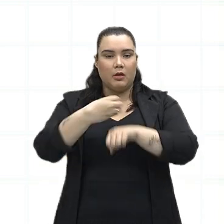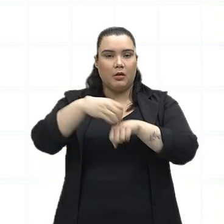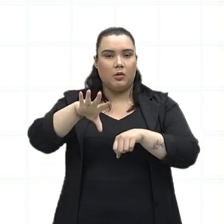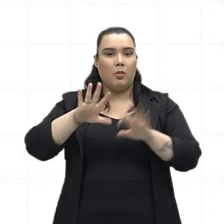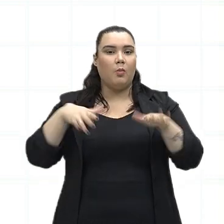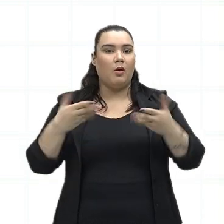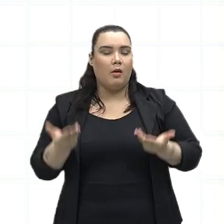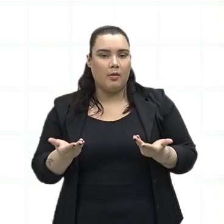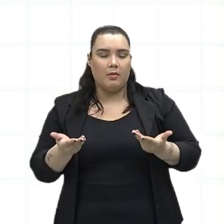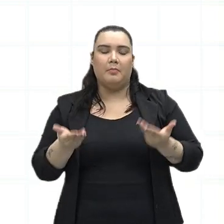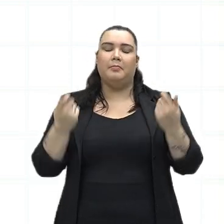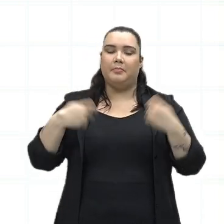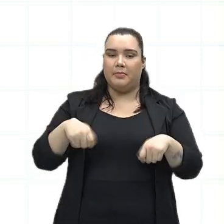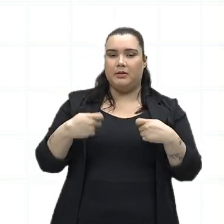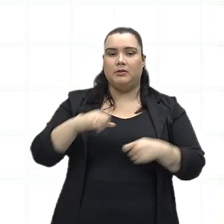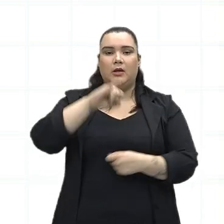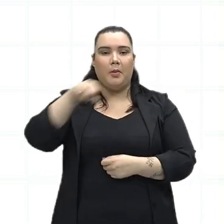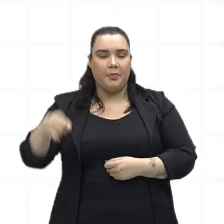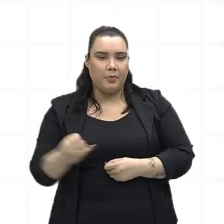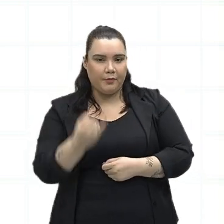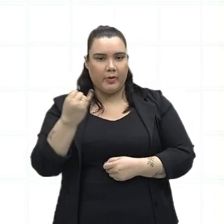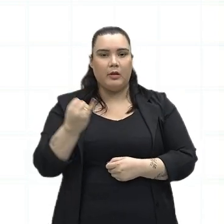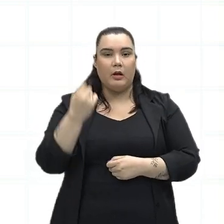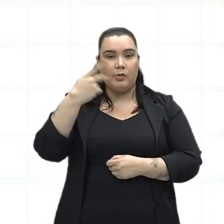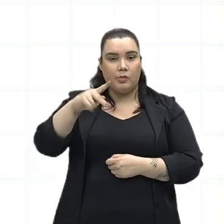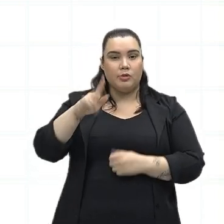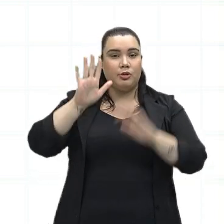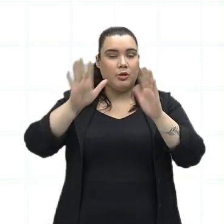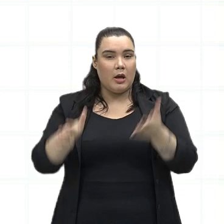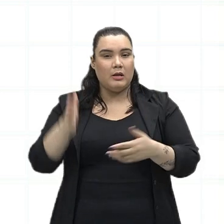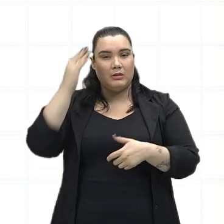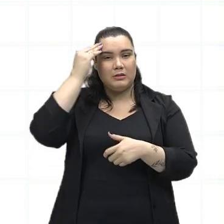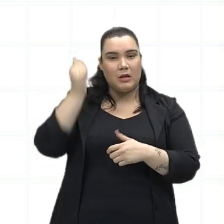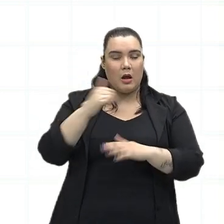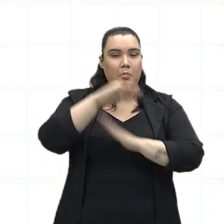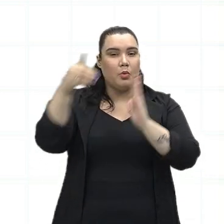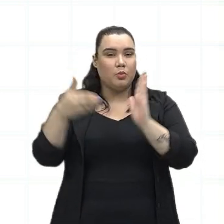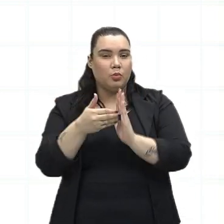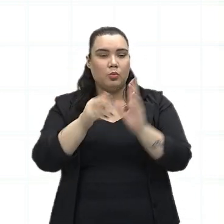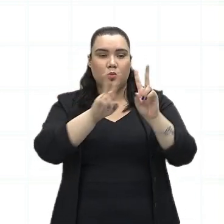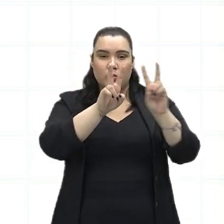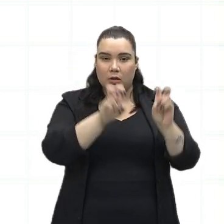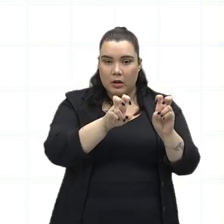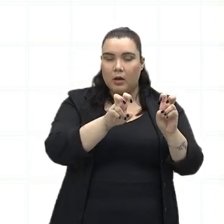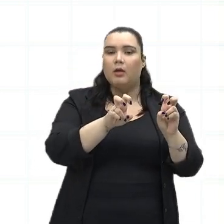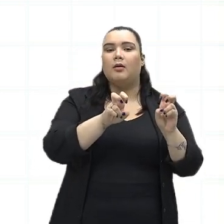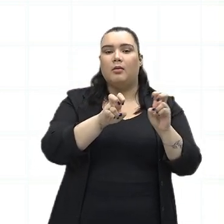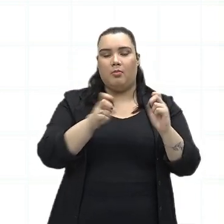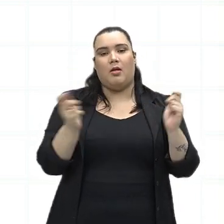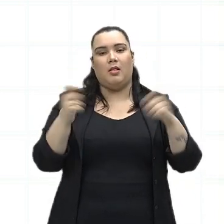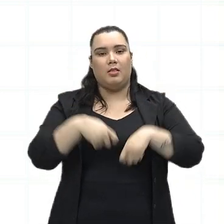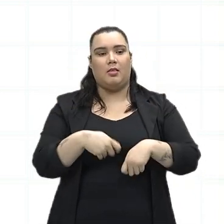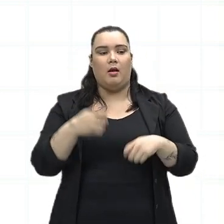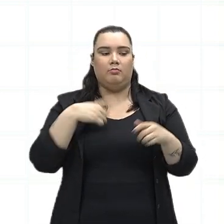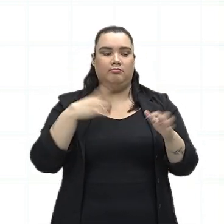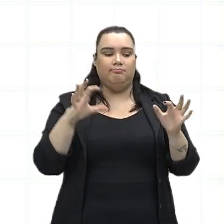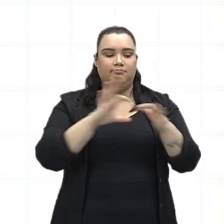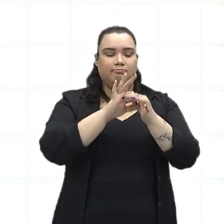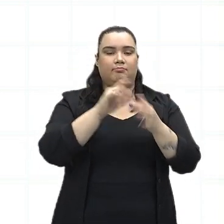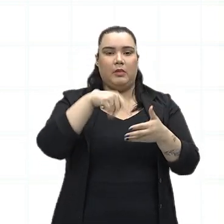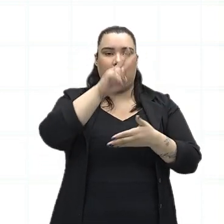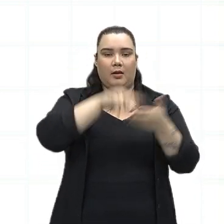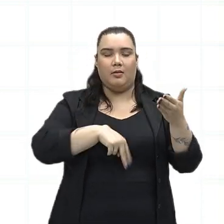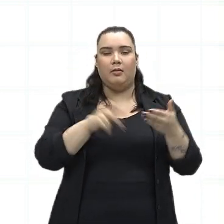seria, você vai trazer tudo que você sabe sobre algum assunto para a leitura. Isso vai